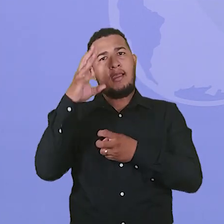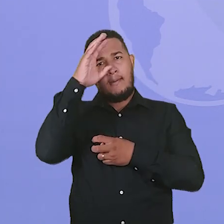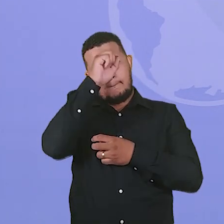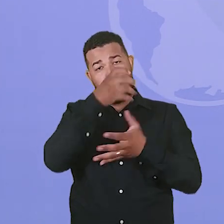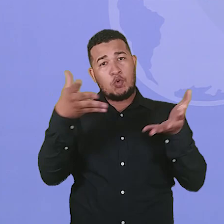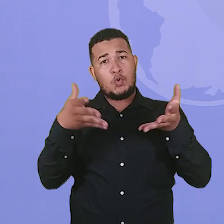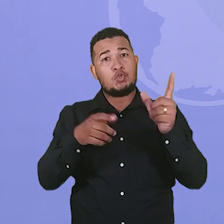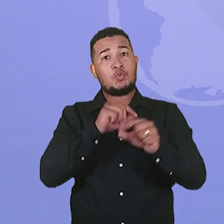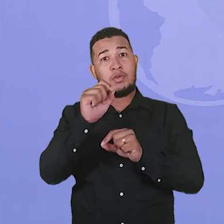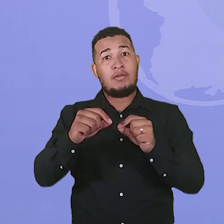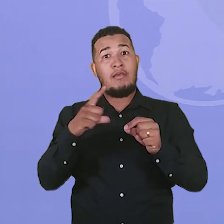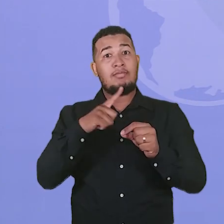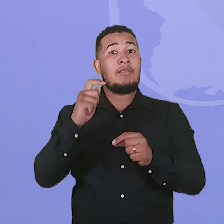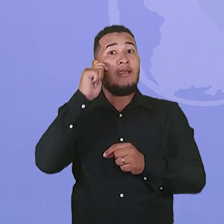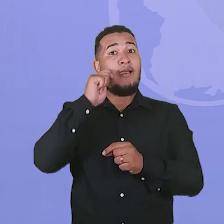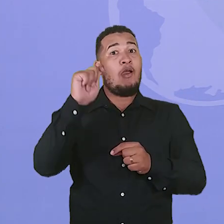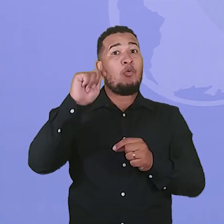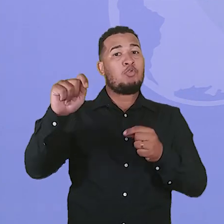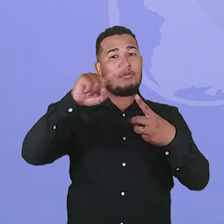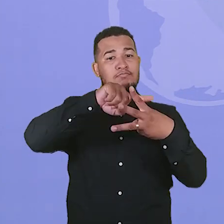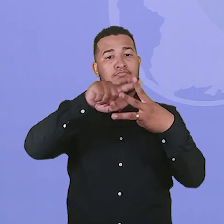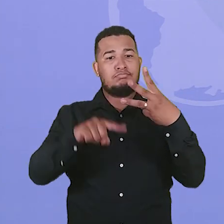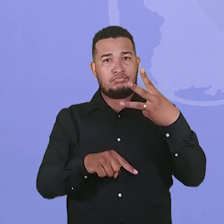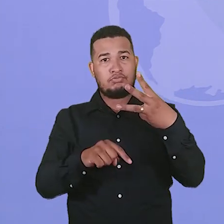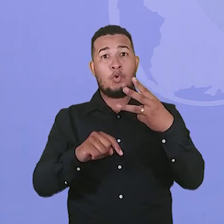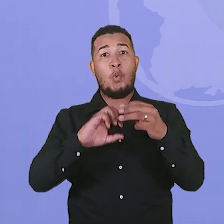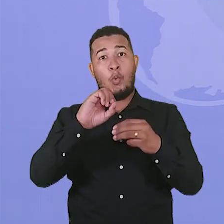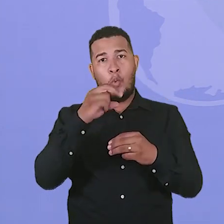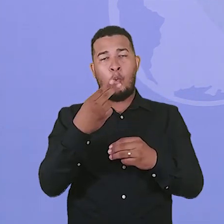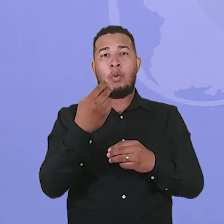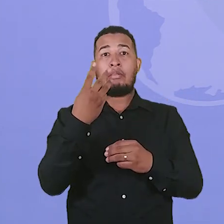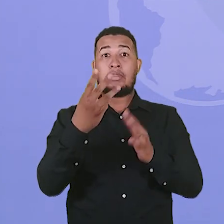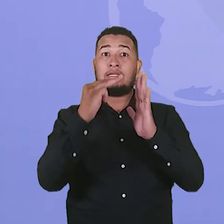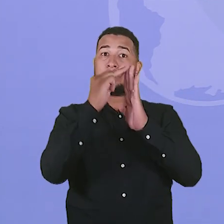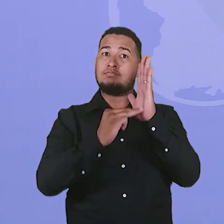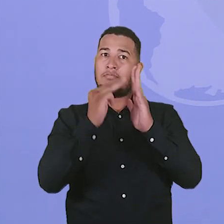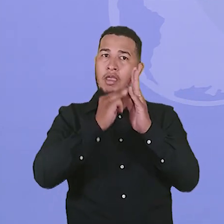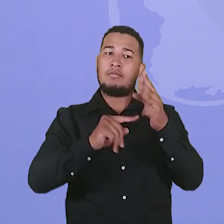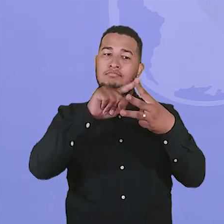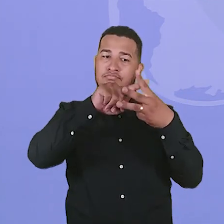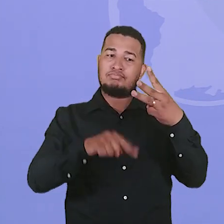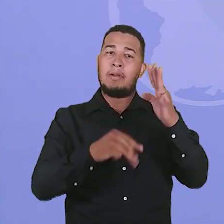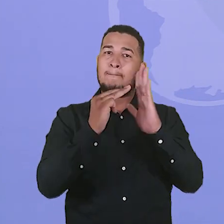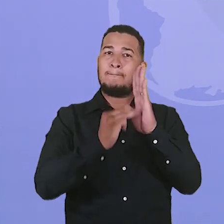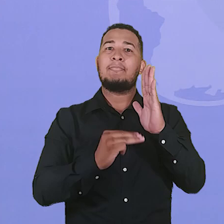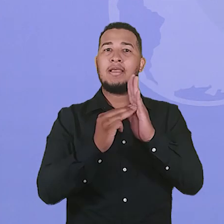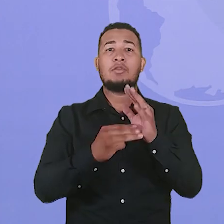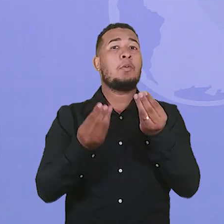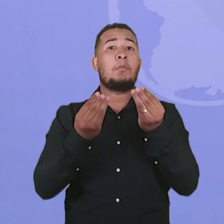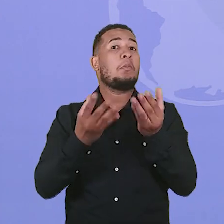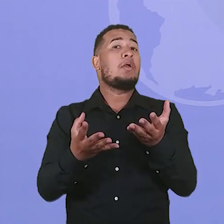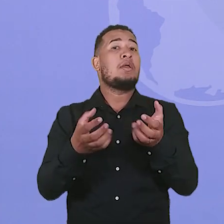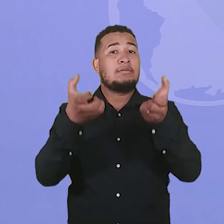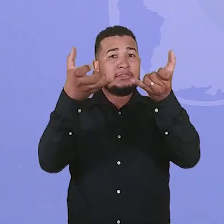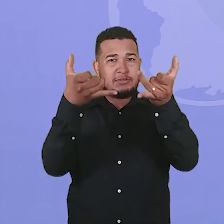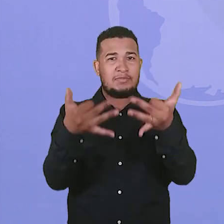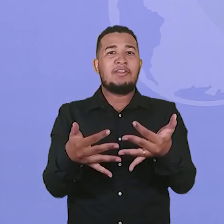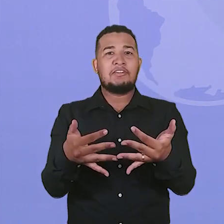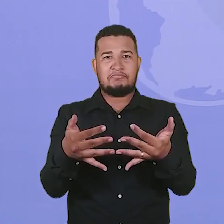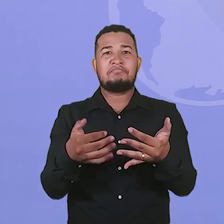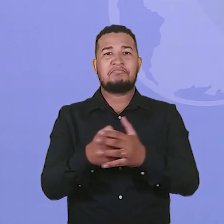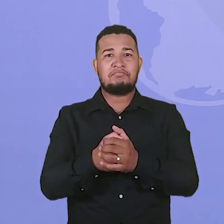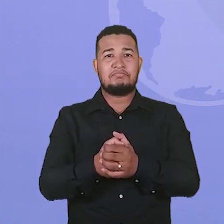que apareceram aí 3 autores ou 3 métodos científicos diferentes para poder explicar a